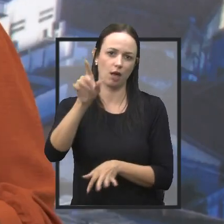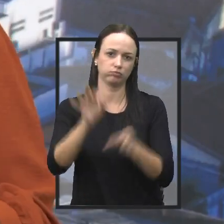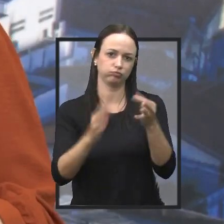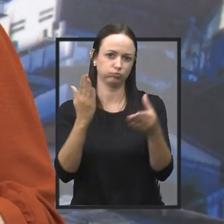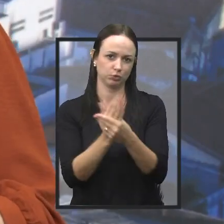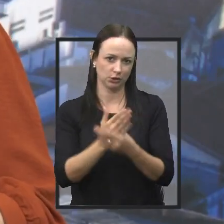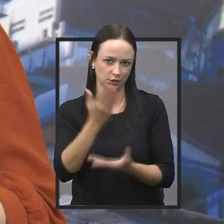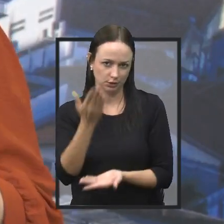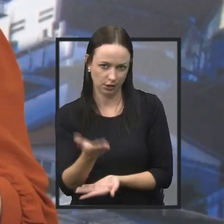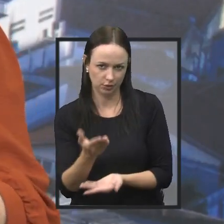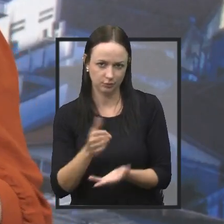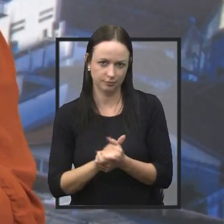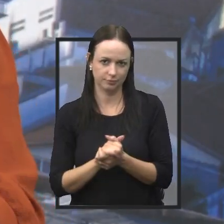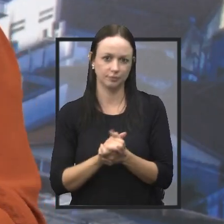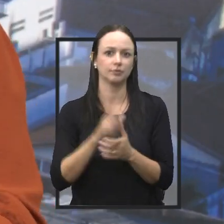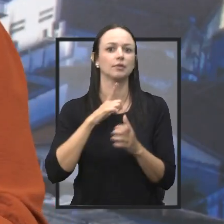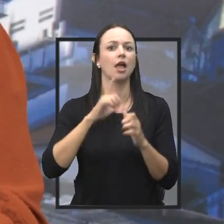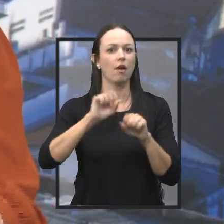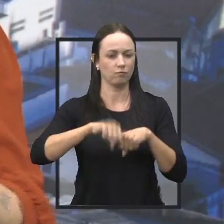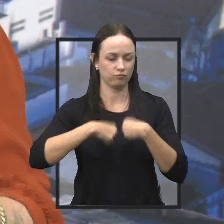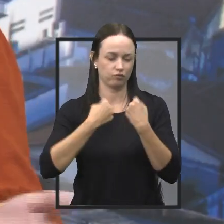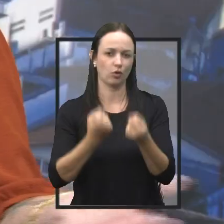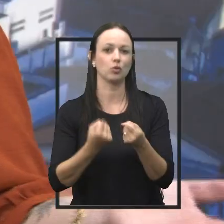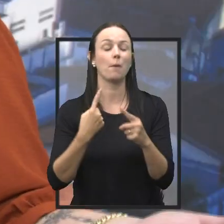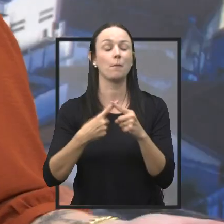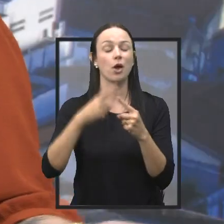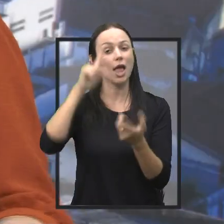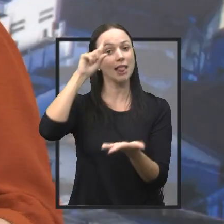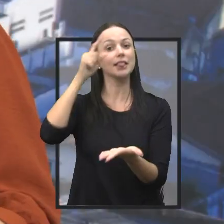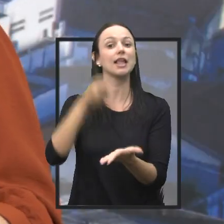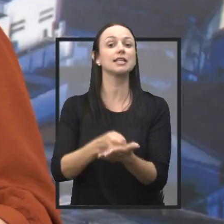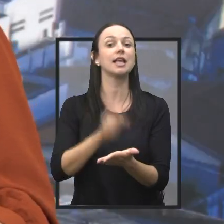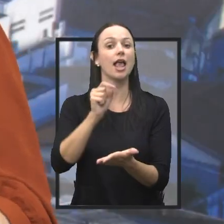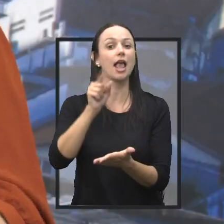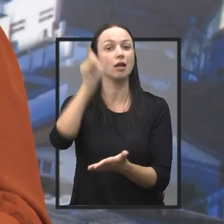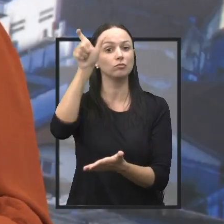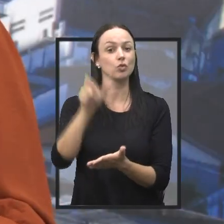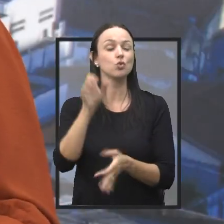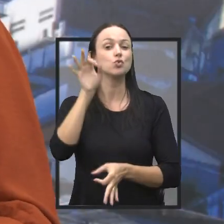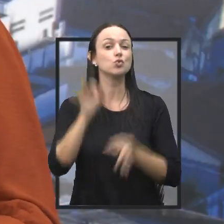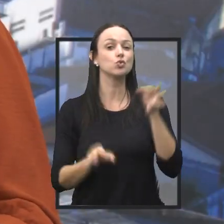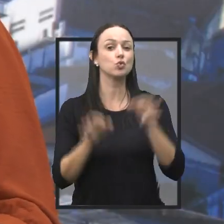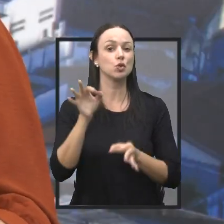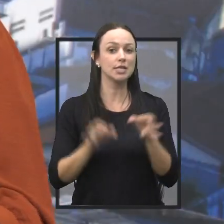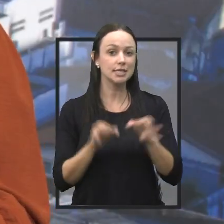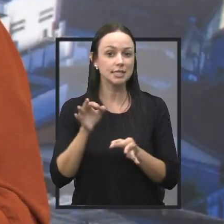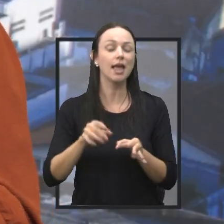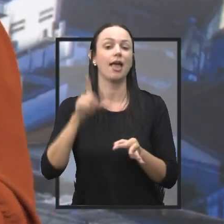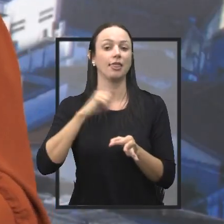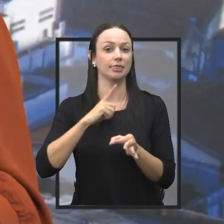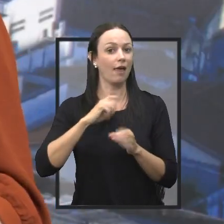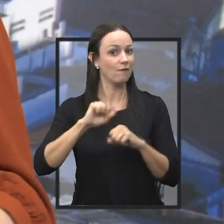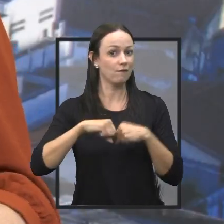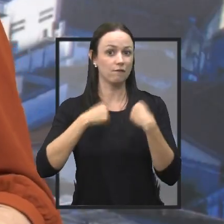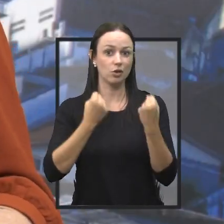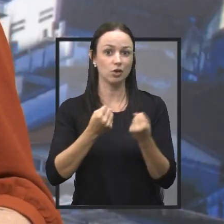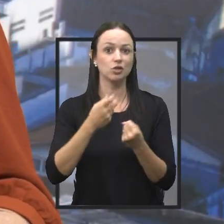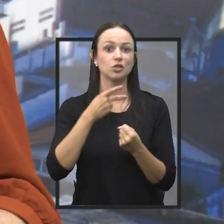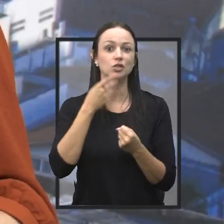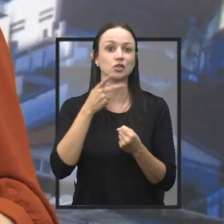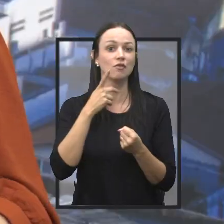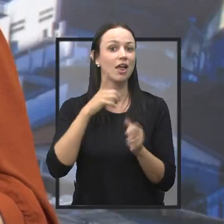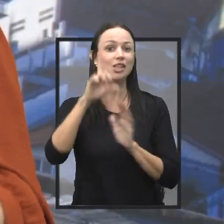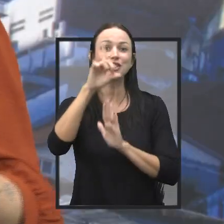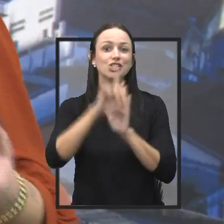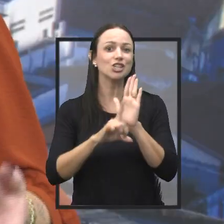muito provavelmente, vem com uma força muito grande. Quem decide, obviamente, é o juiz, mas vem com uma força muito grande. Afinal de contas, nós estamos falando de direito